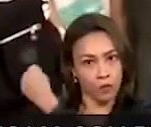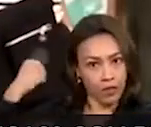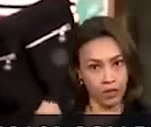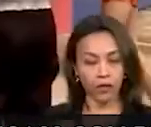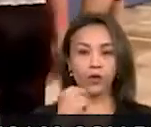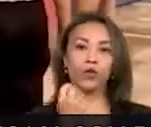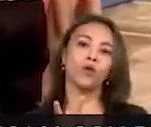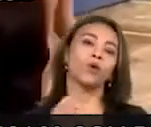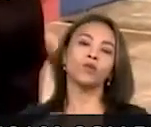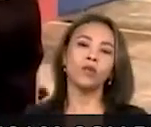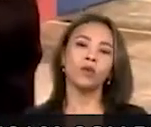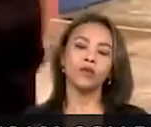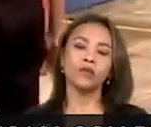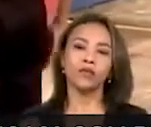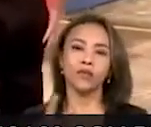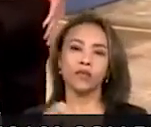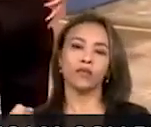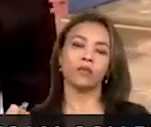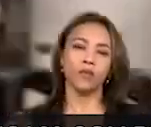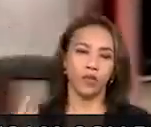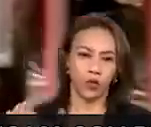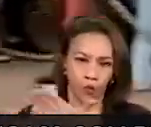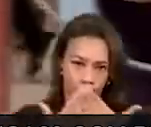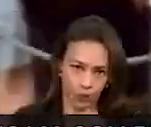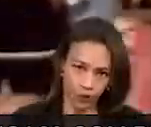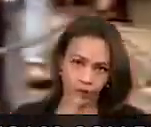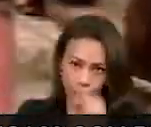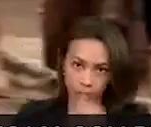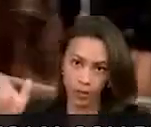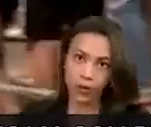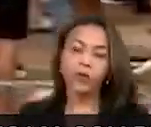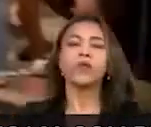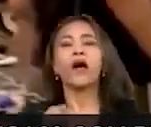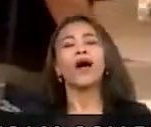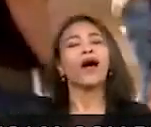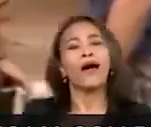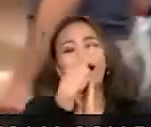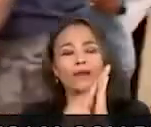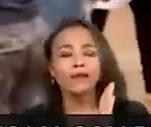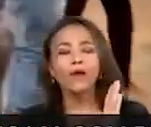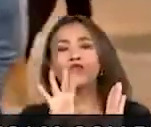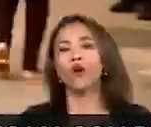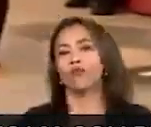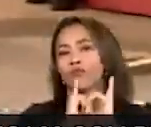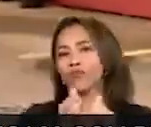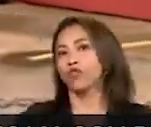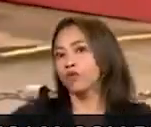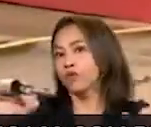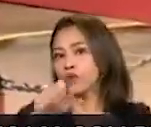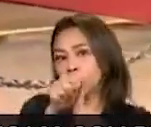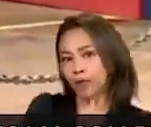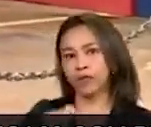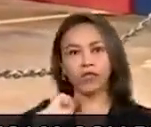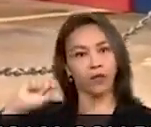2 milhões e 300 mil estudantes. O espelho das redações ficará disponível só em abril, juntamente com o resultado